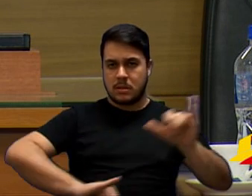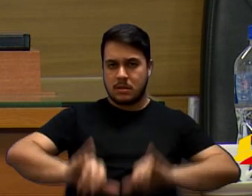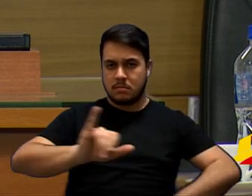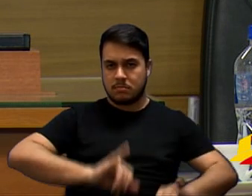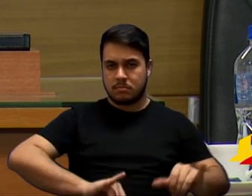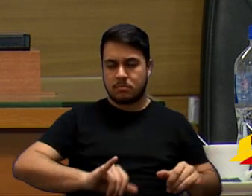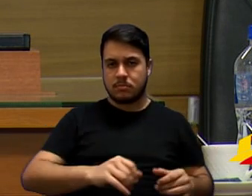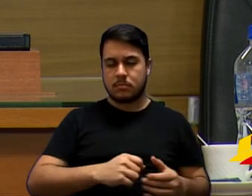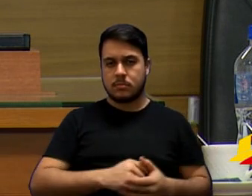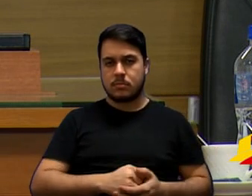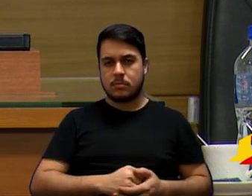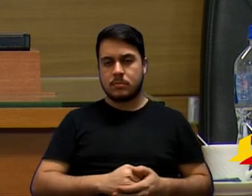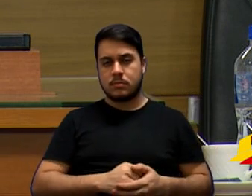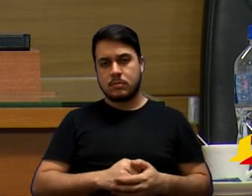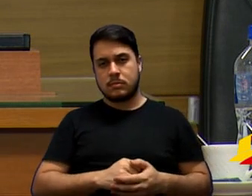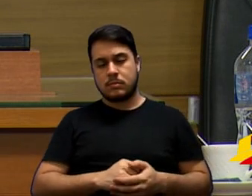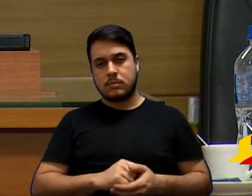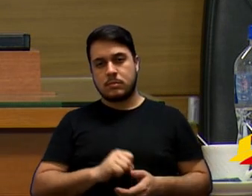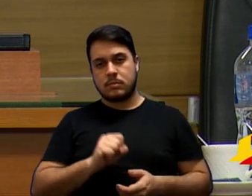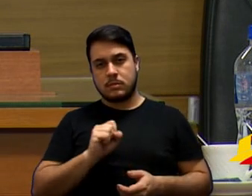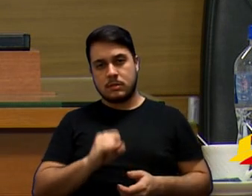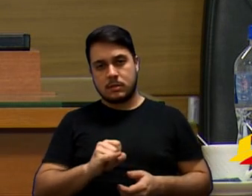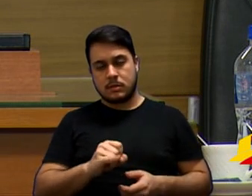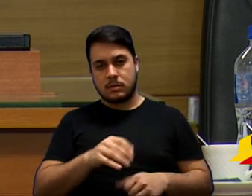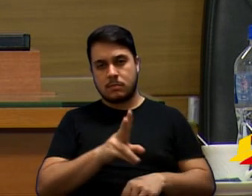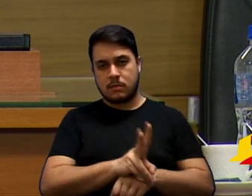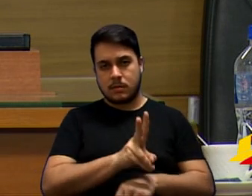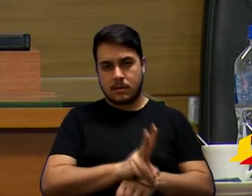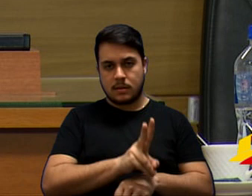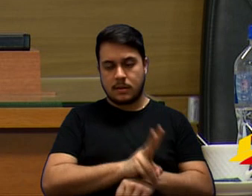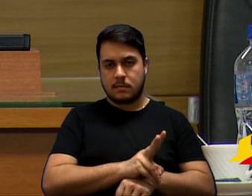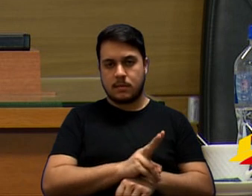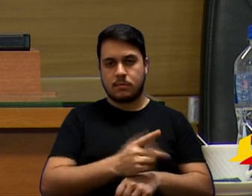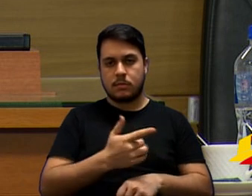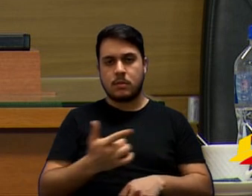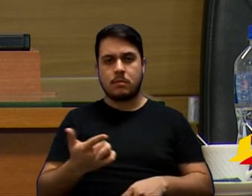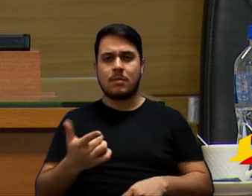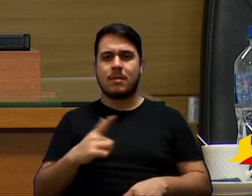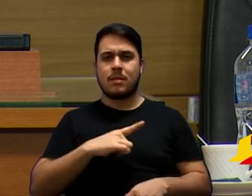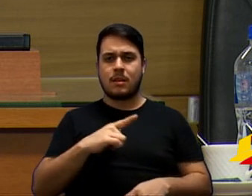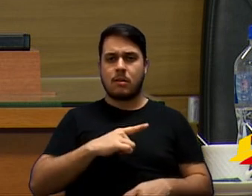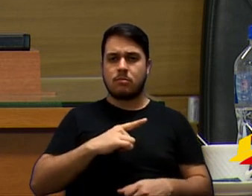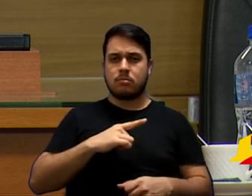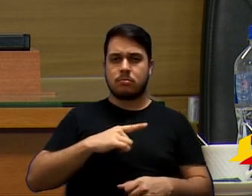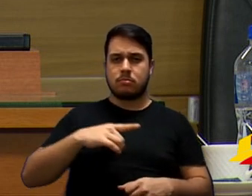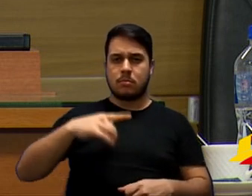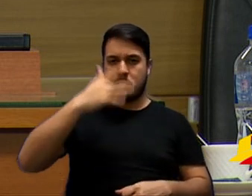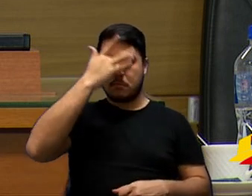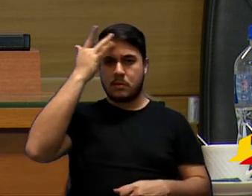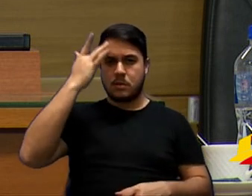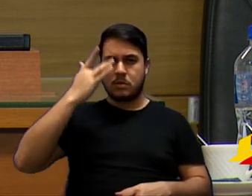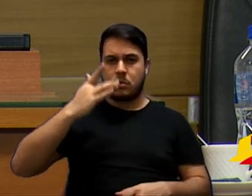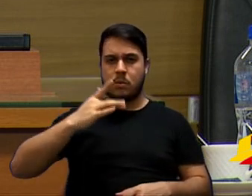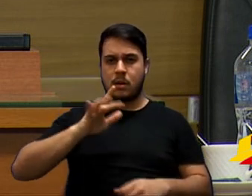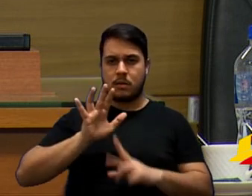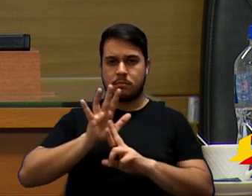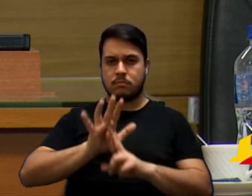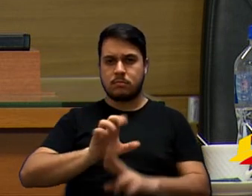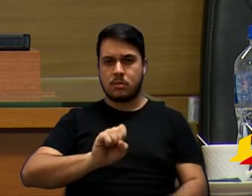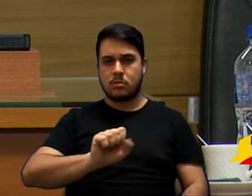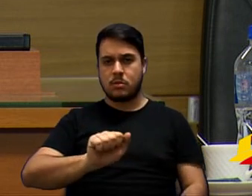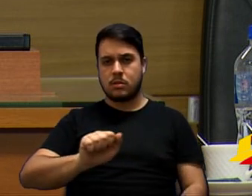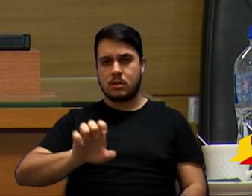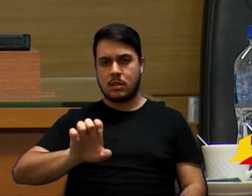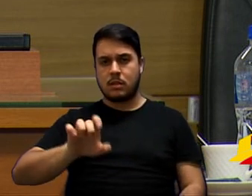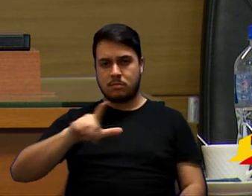lançar efluentes sem o prévio tratamento que é uma questão é não sei se tem algum representante do sai aqui infelizmente